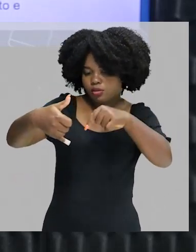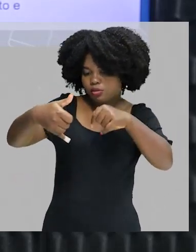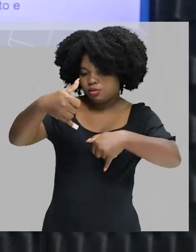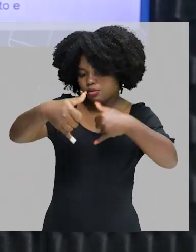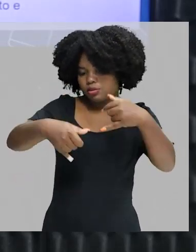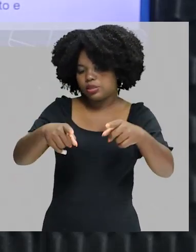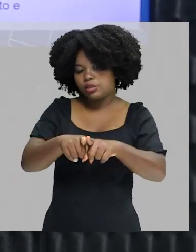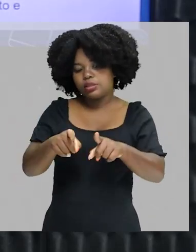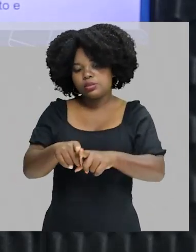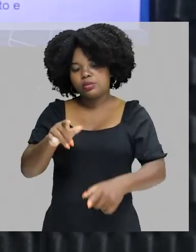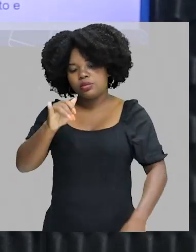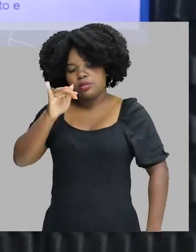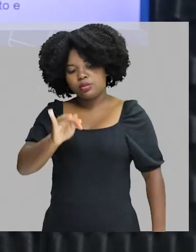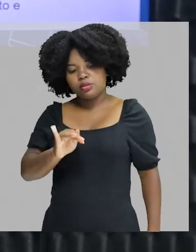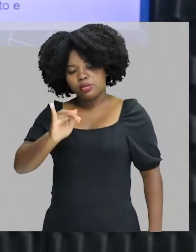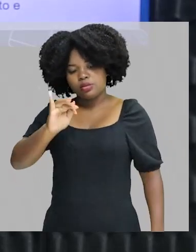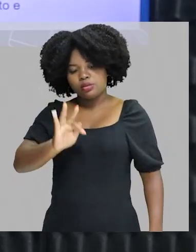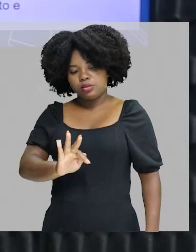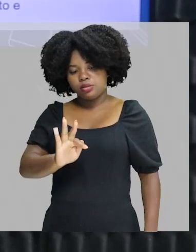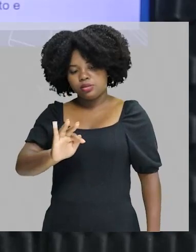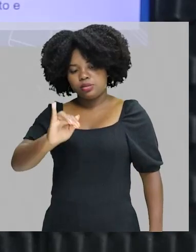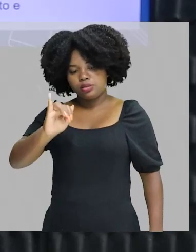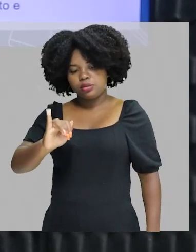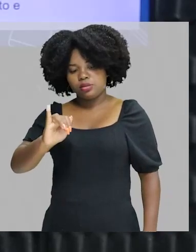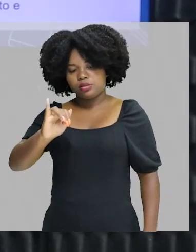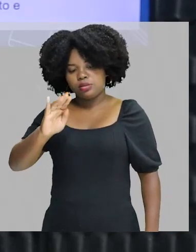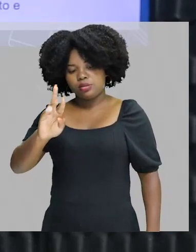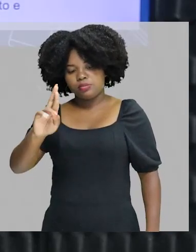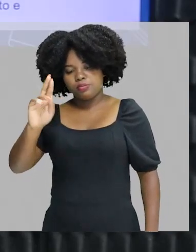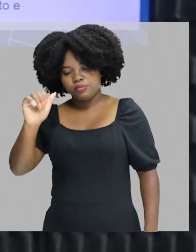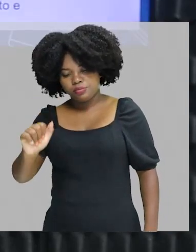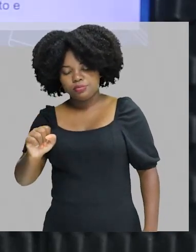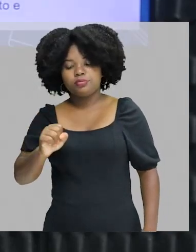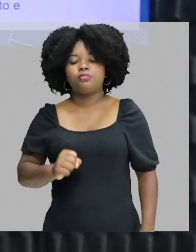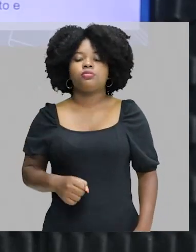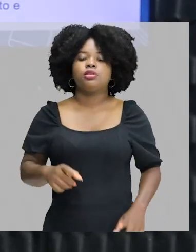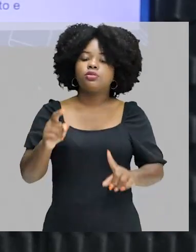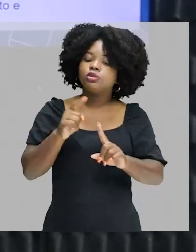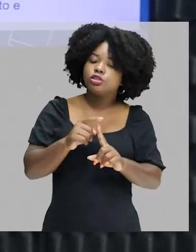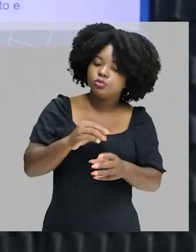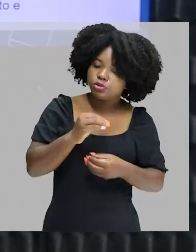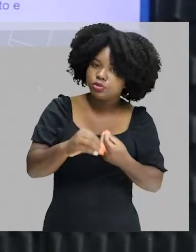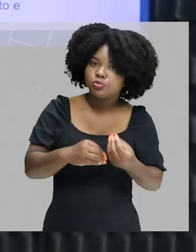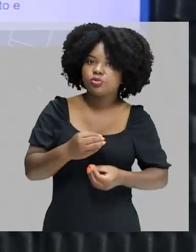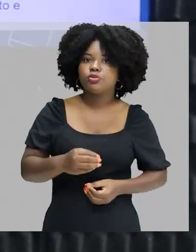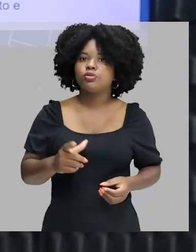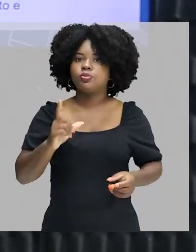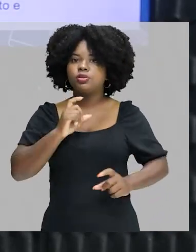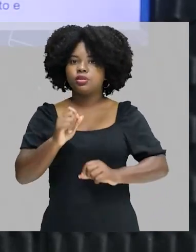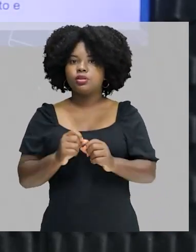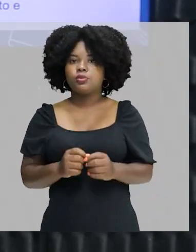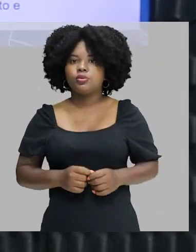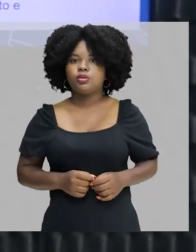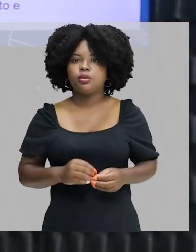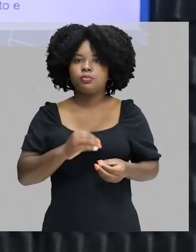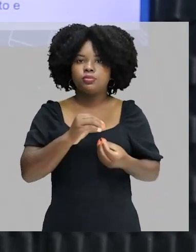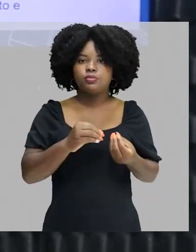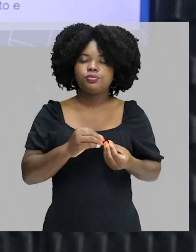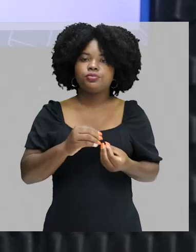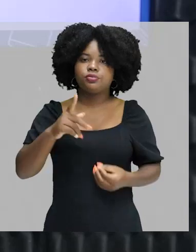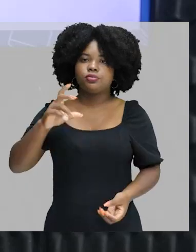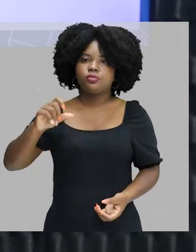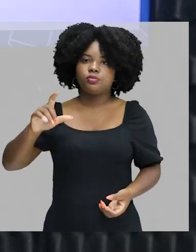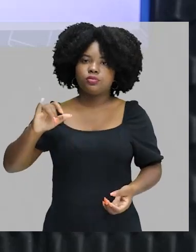fibras, tudo isso com base no tipo de reação para a obtenção daquela poliuretana,